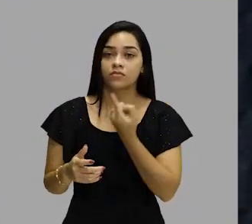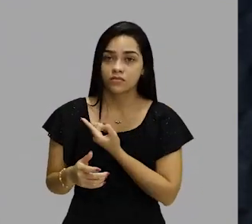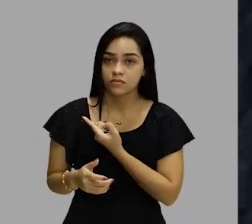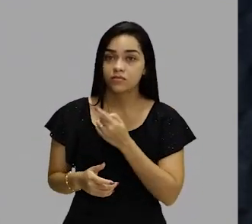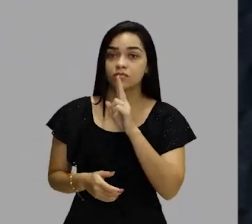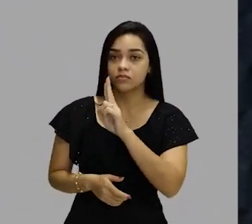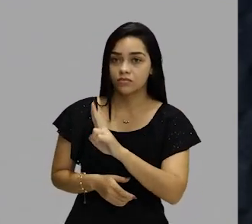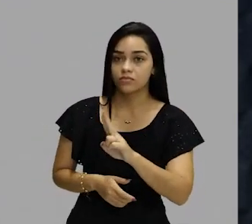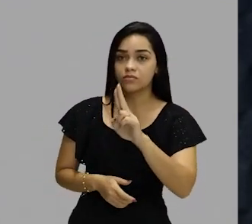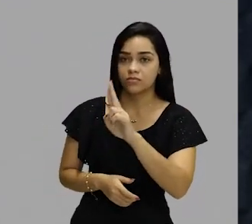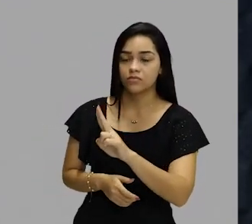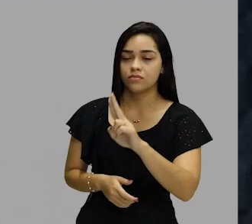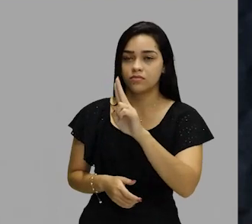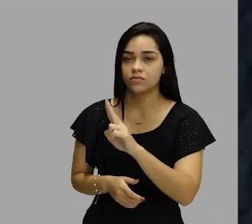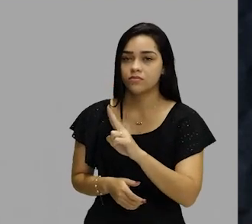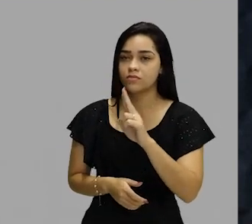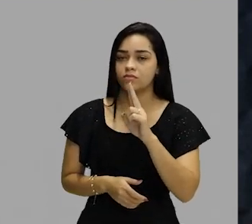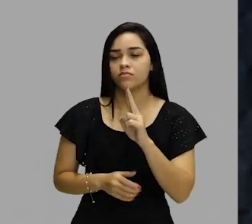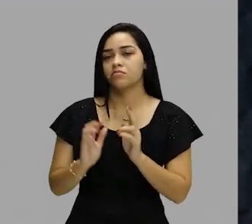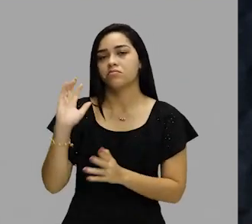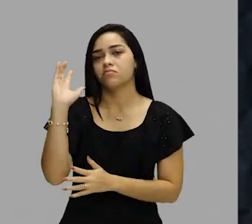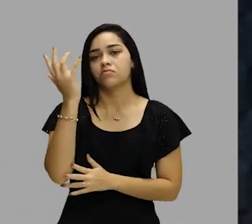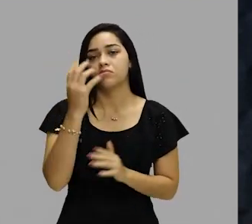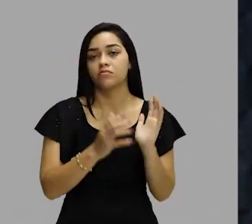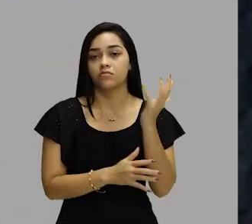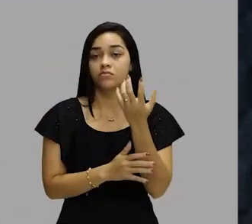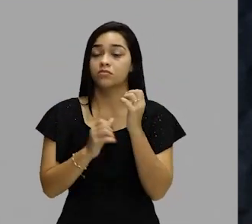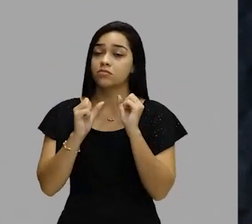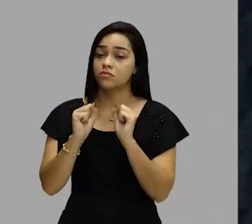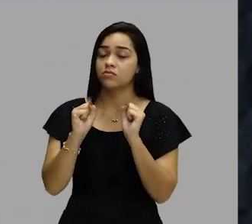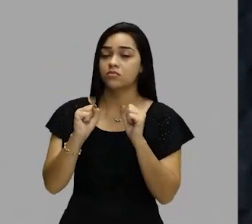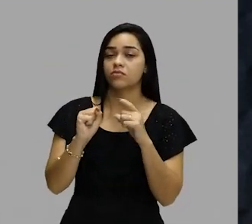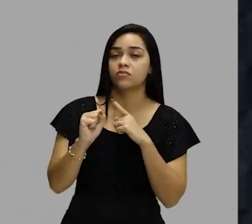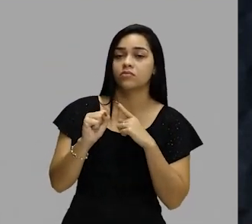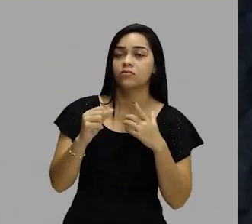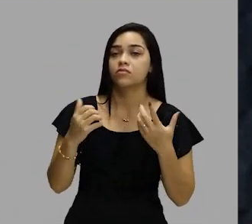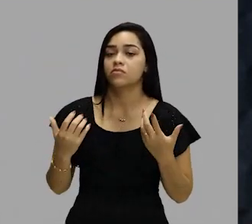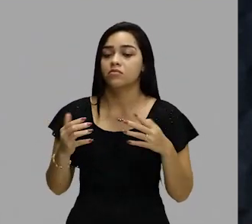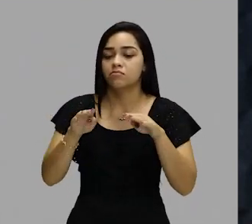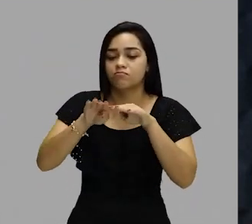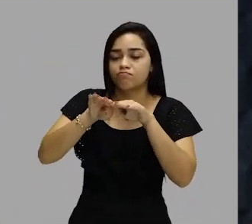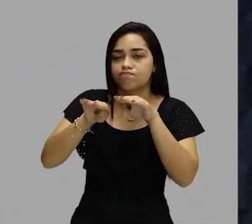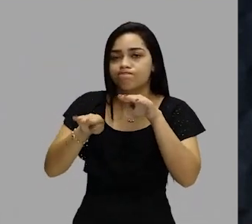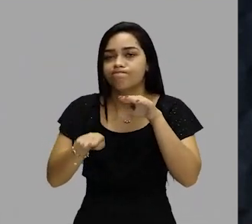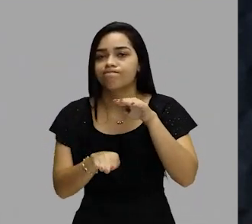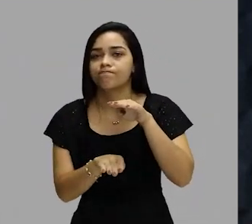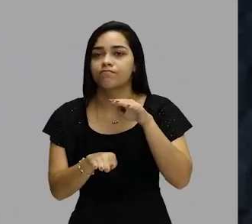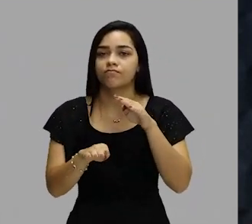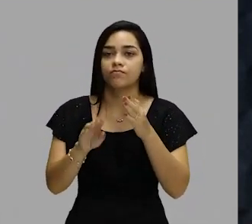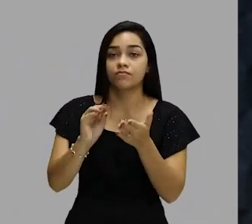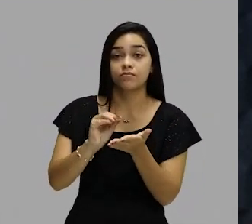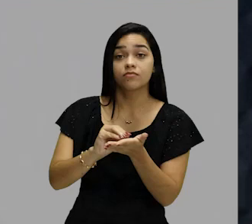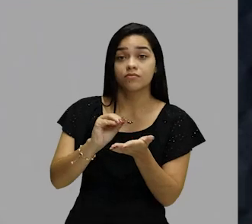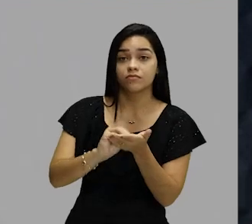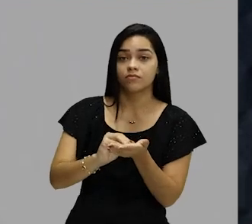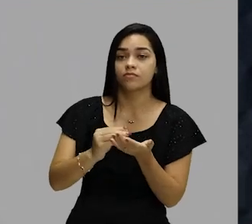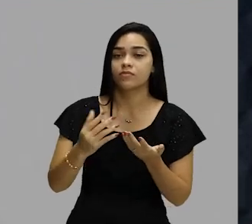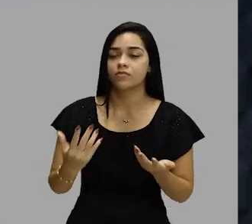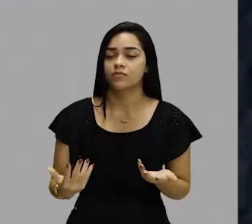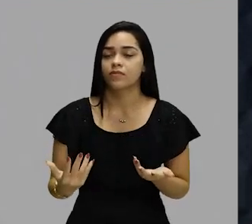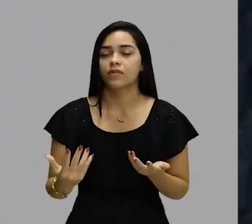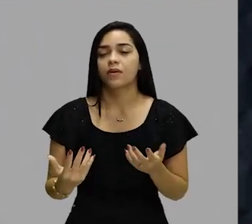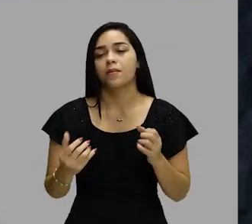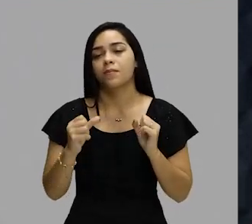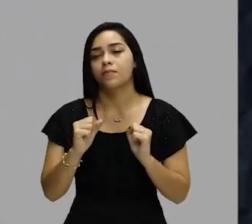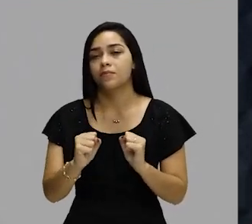recursos naturais, provavelmente a gente pode causar algum tipo de desequilíbrio, né? Esses desequilíbrios